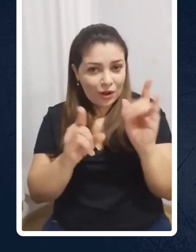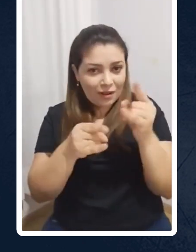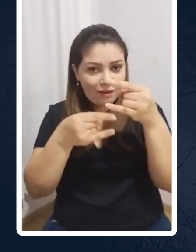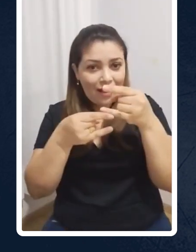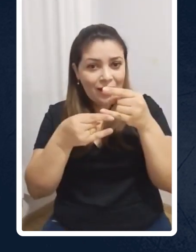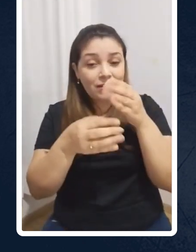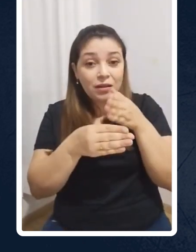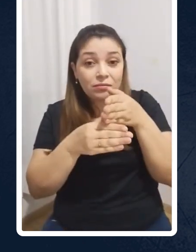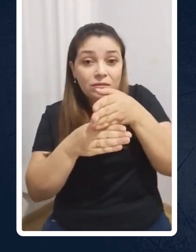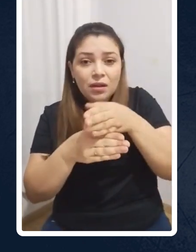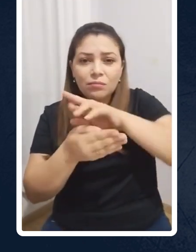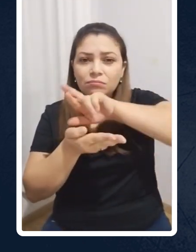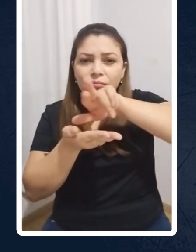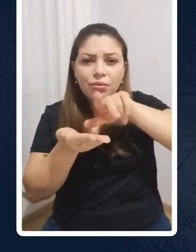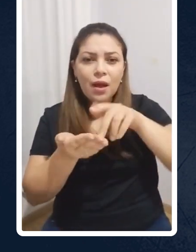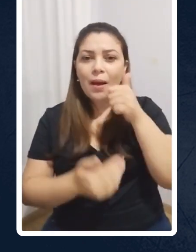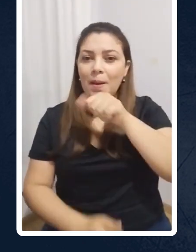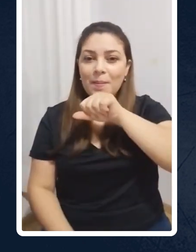outros profissionais.